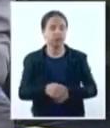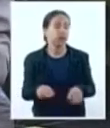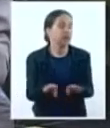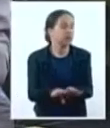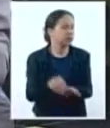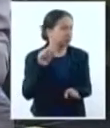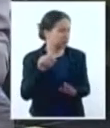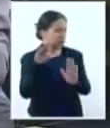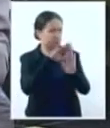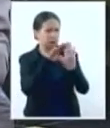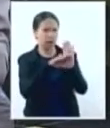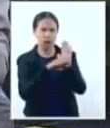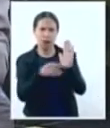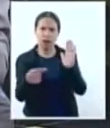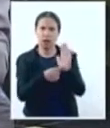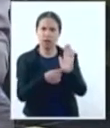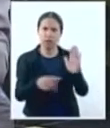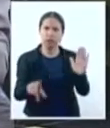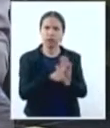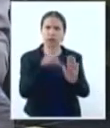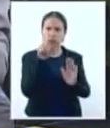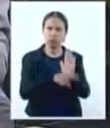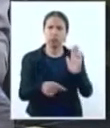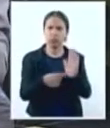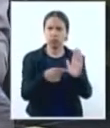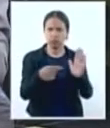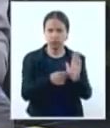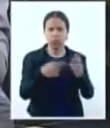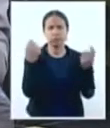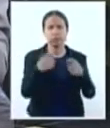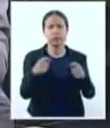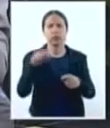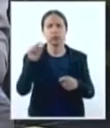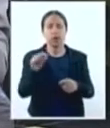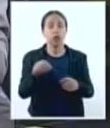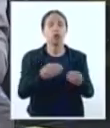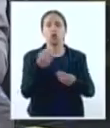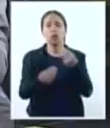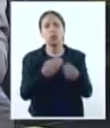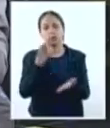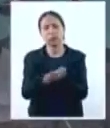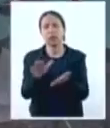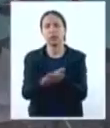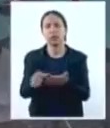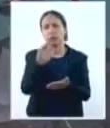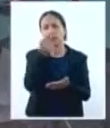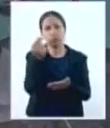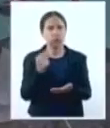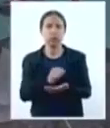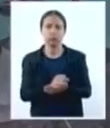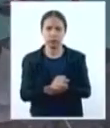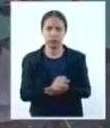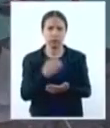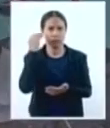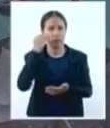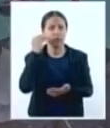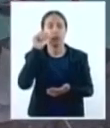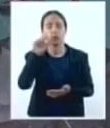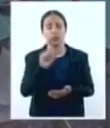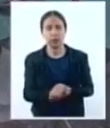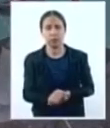normatizar no projeto como que seriam essas indicações, sim, né, vereador? Sim. Tentar inibir essa questão da